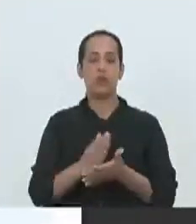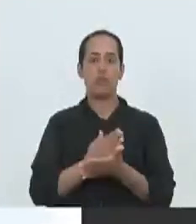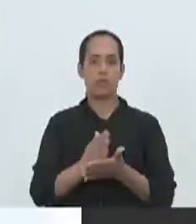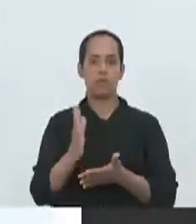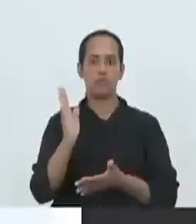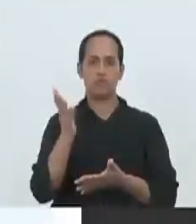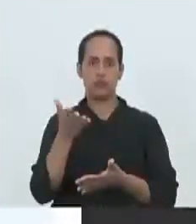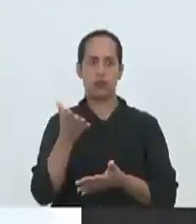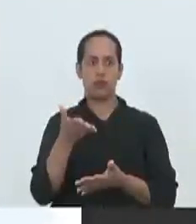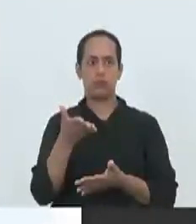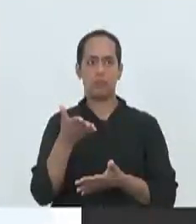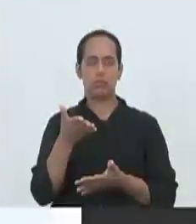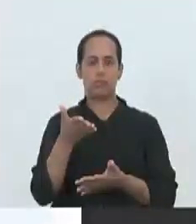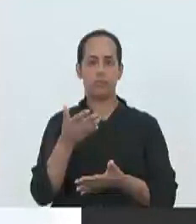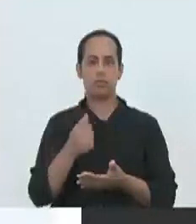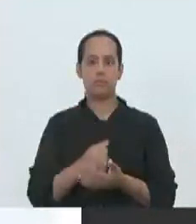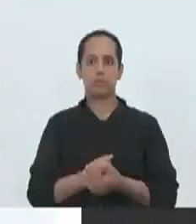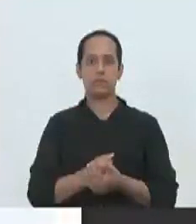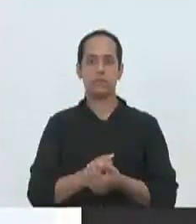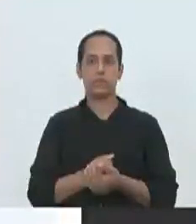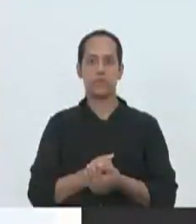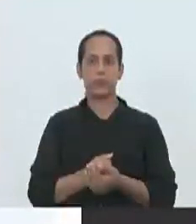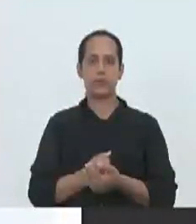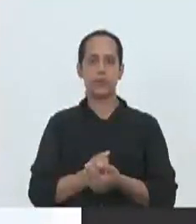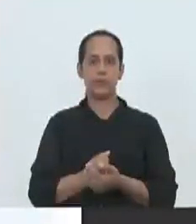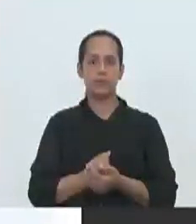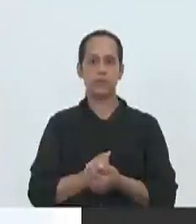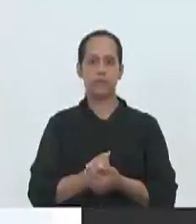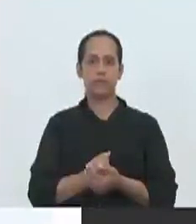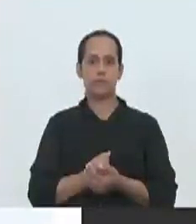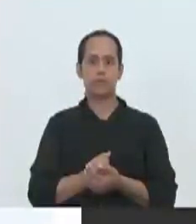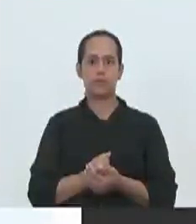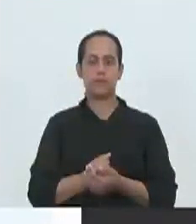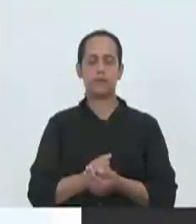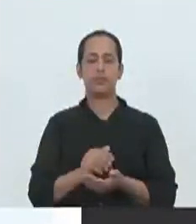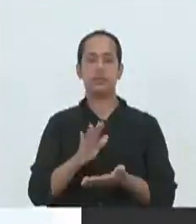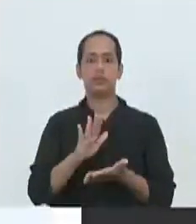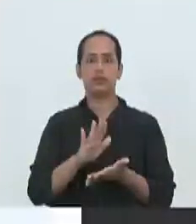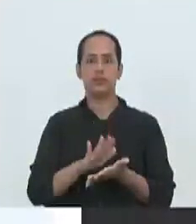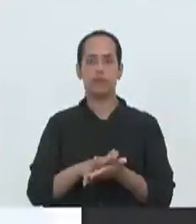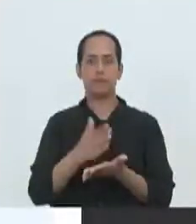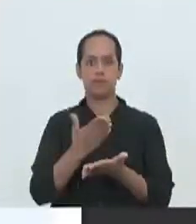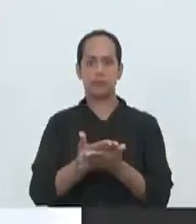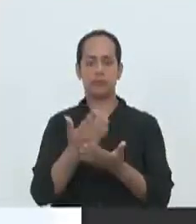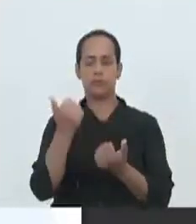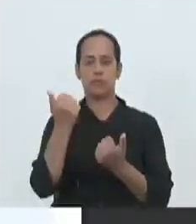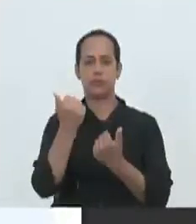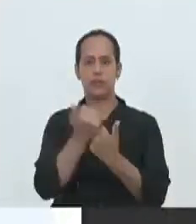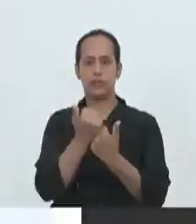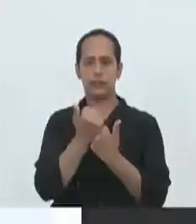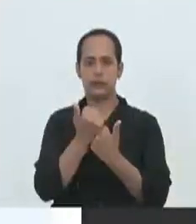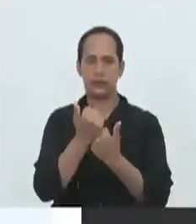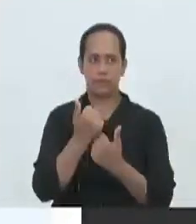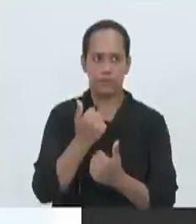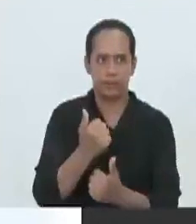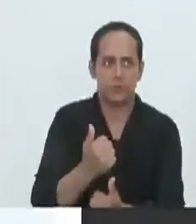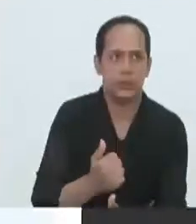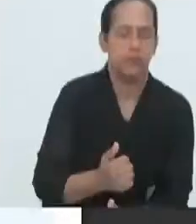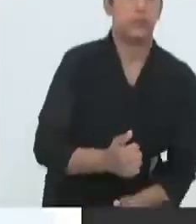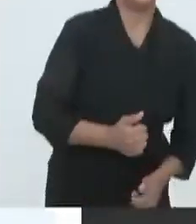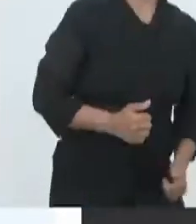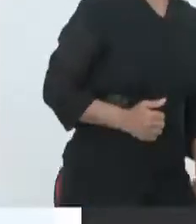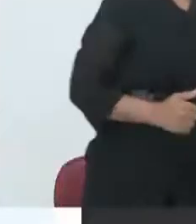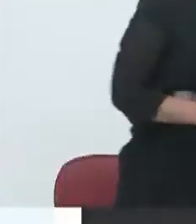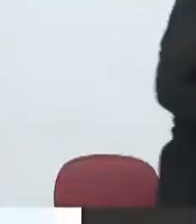dessa receita tem tanto a parte do segurado como a parte patronal receita patrimonial e todas as demais quando a gente olha PR as